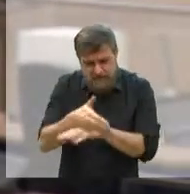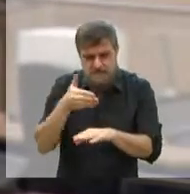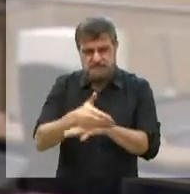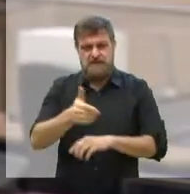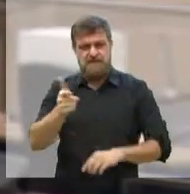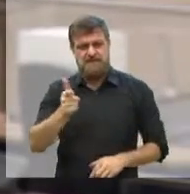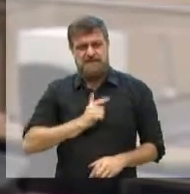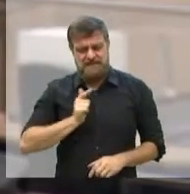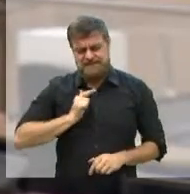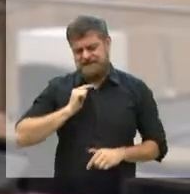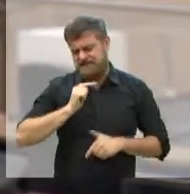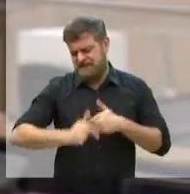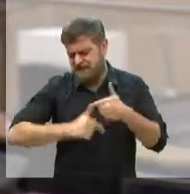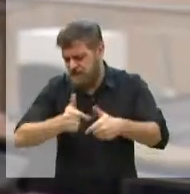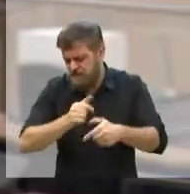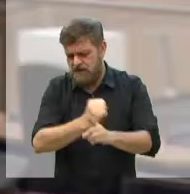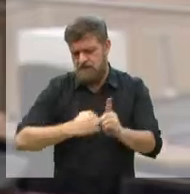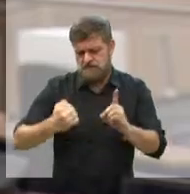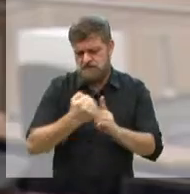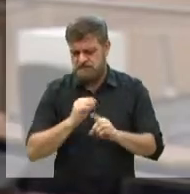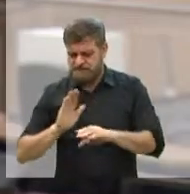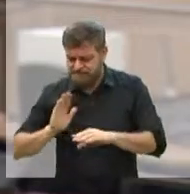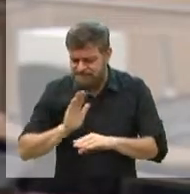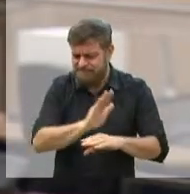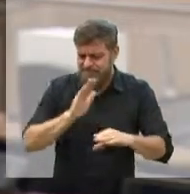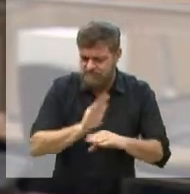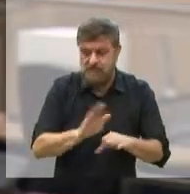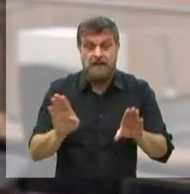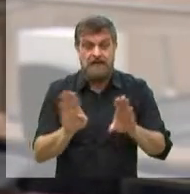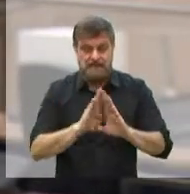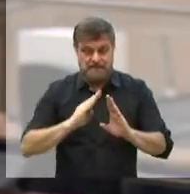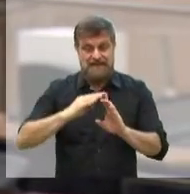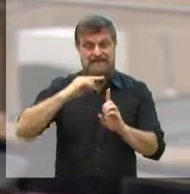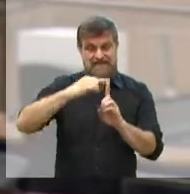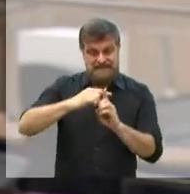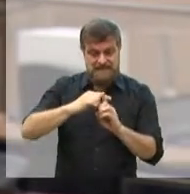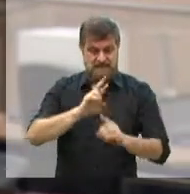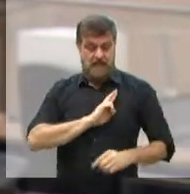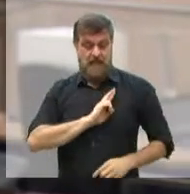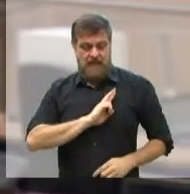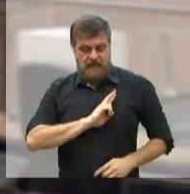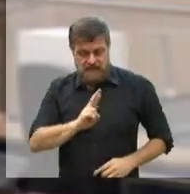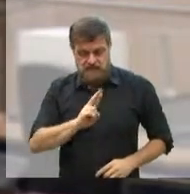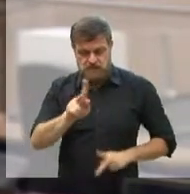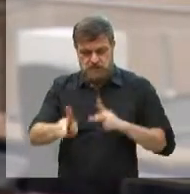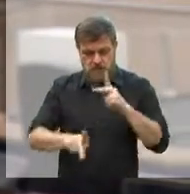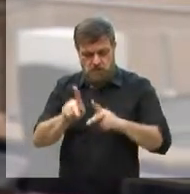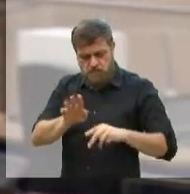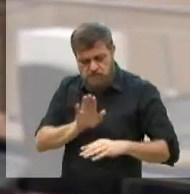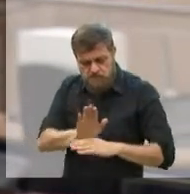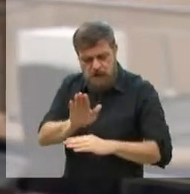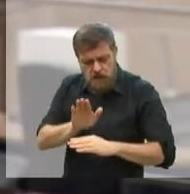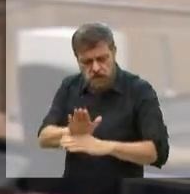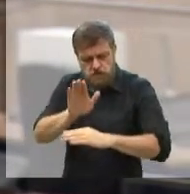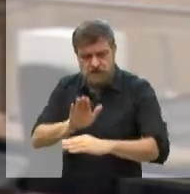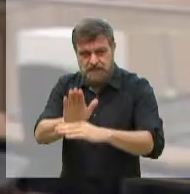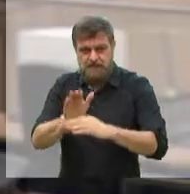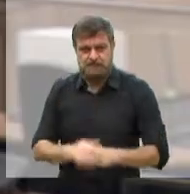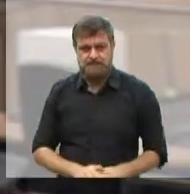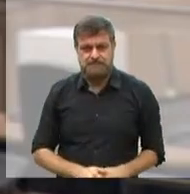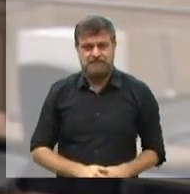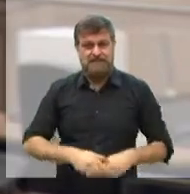muitos trabalhos sociais, religiosos, dos mais diferentes tipos, das mais diferentes comunidades. Só